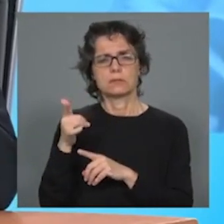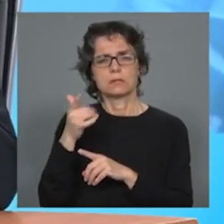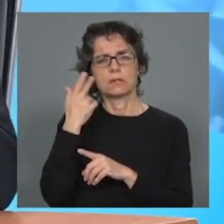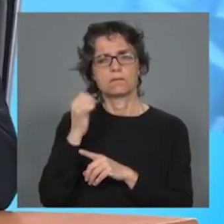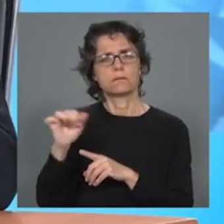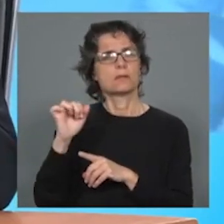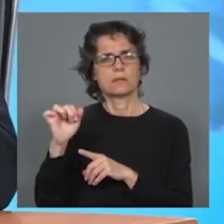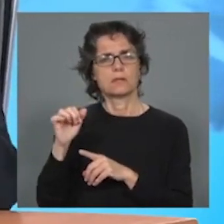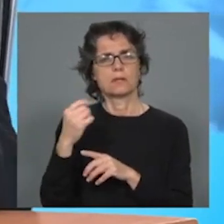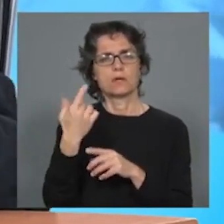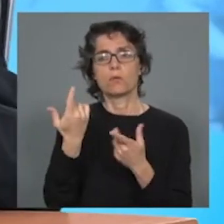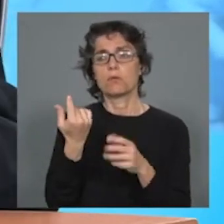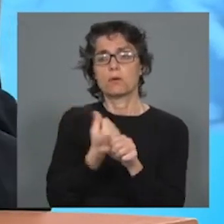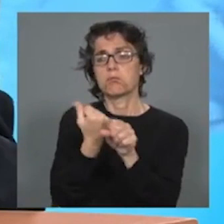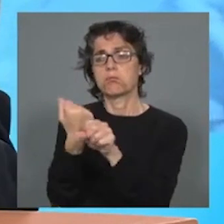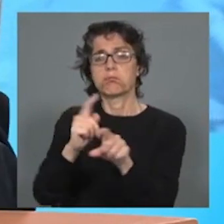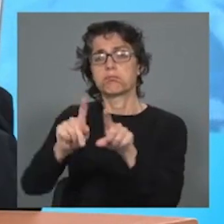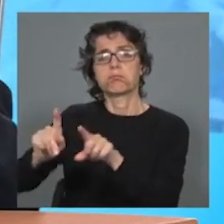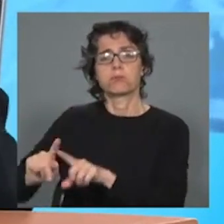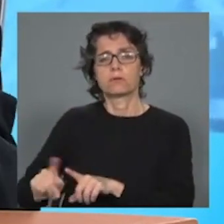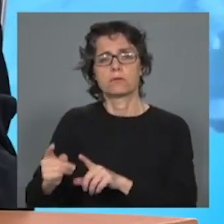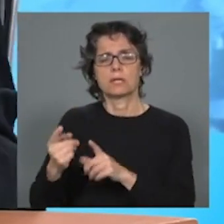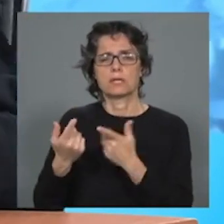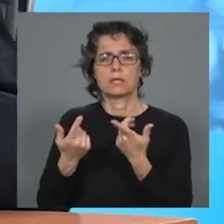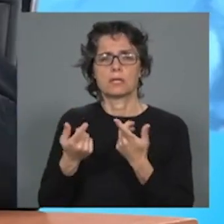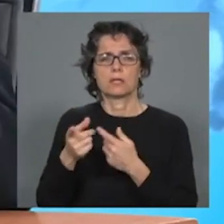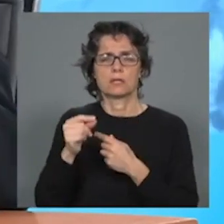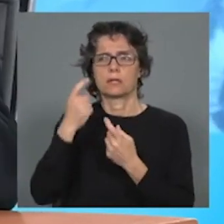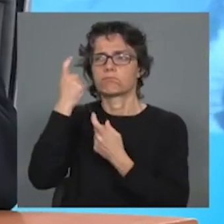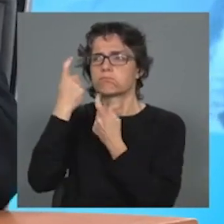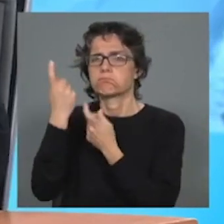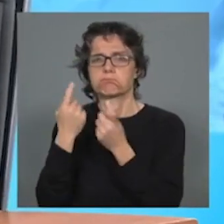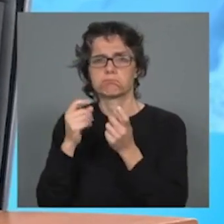diversificado. Ele chega a pensar em congregações religiosas. Ele